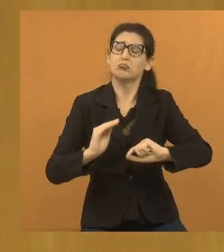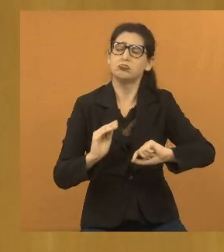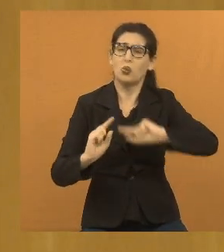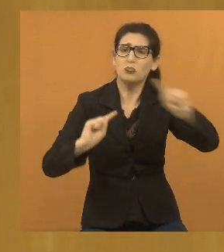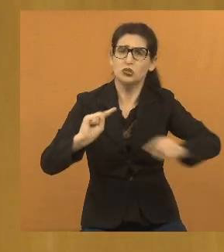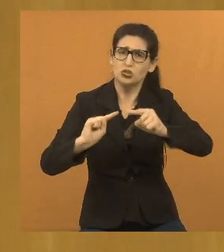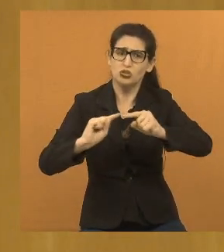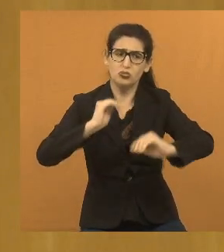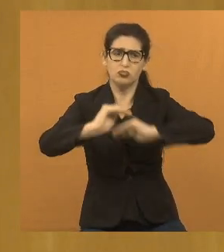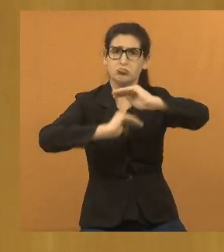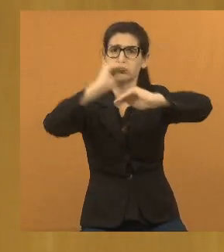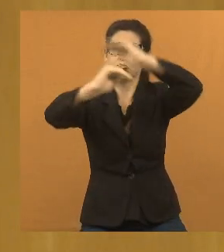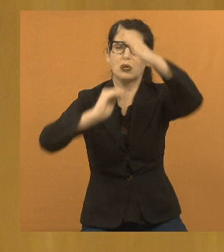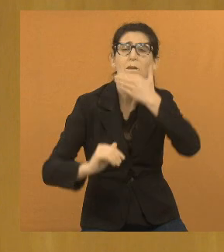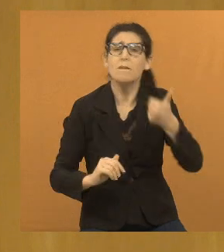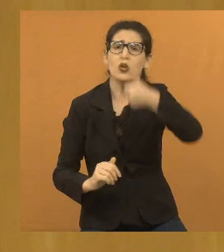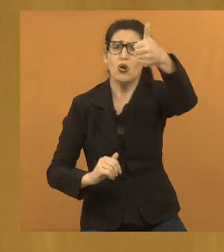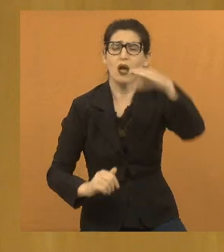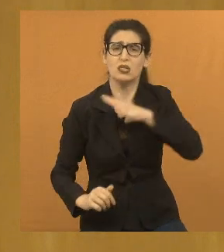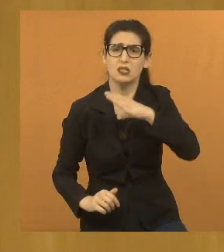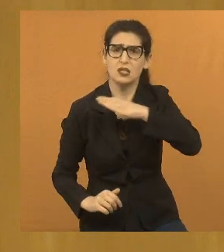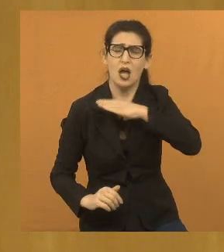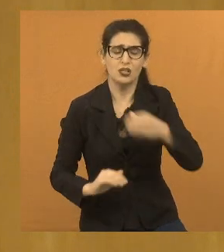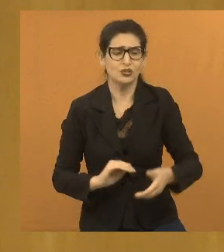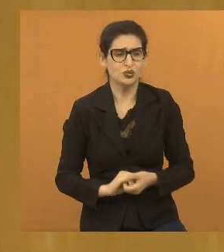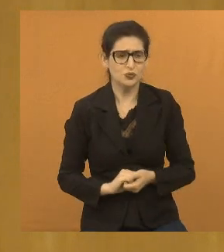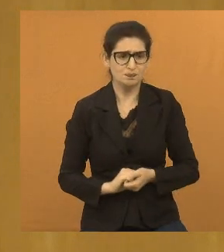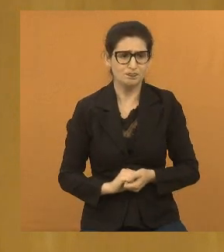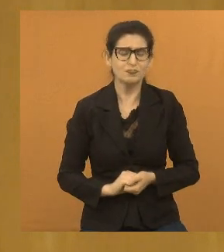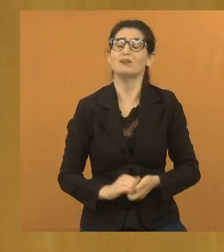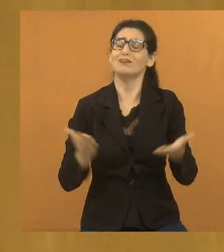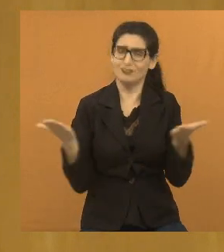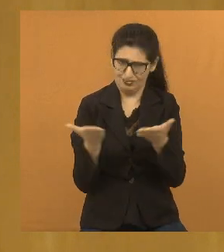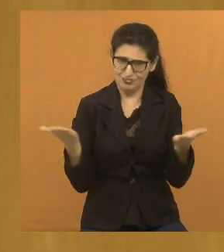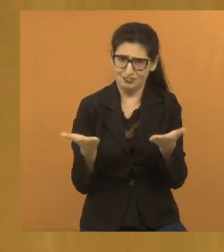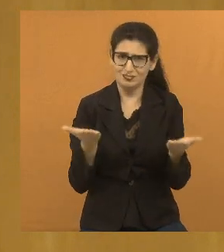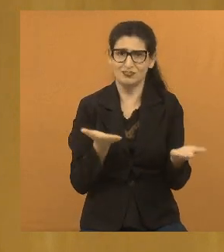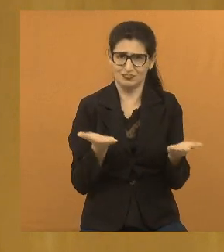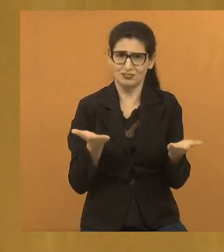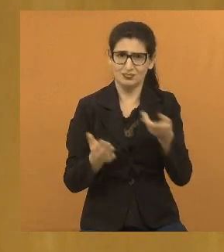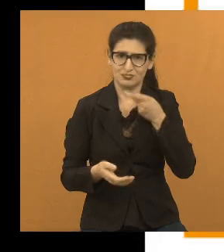cidade. Então, vamos passar aqui os slides, por favor.